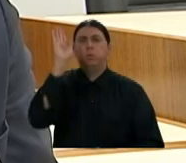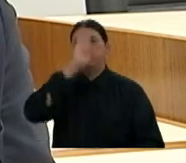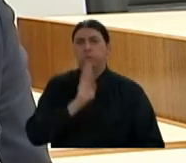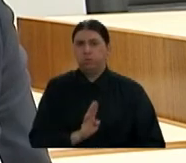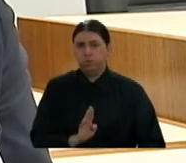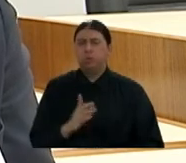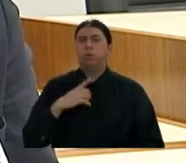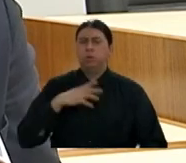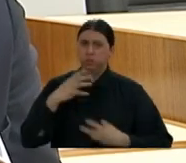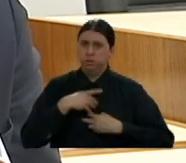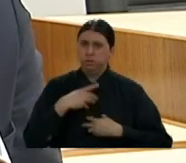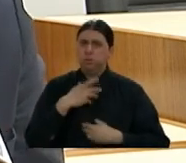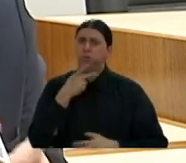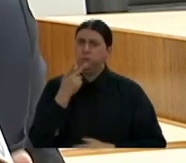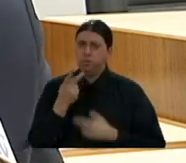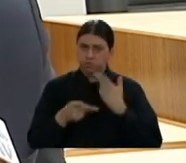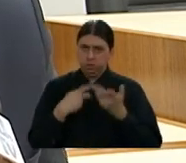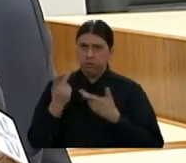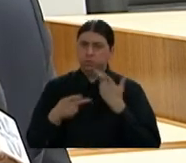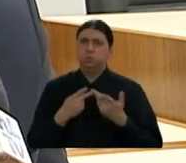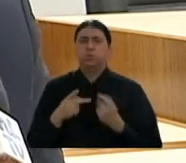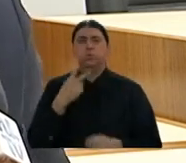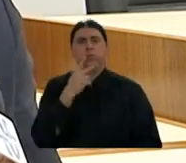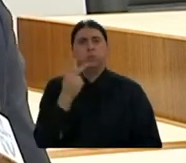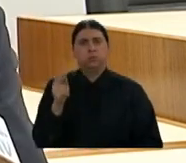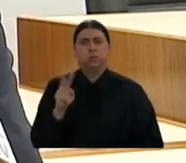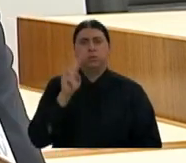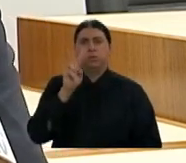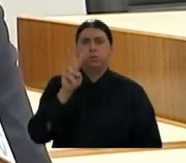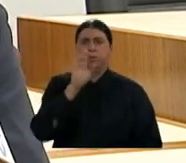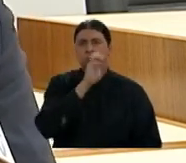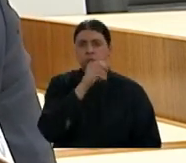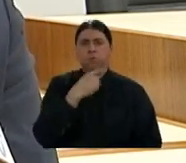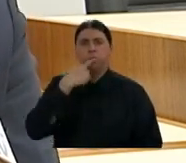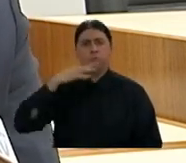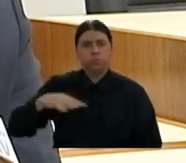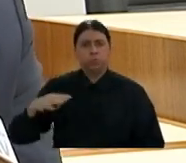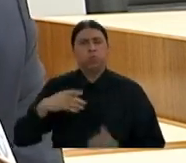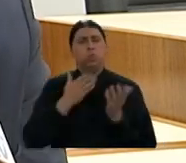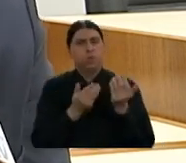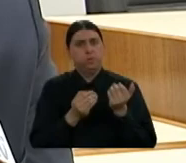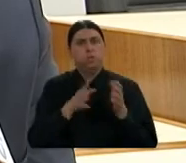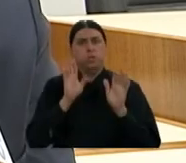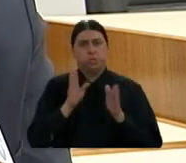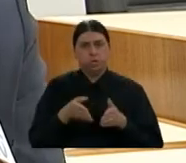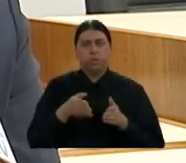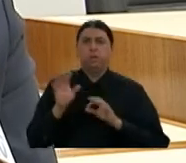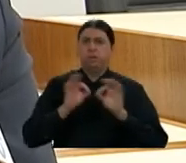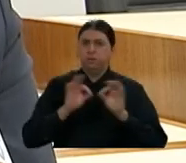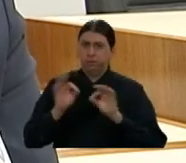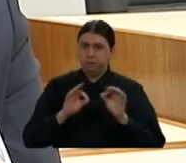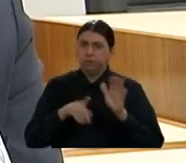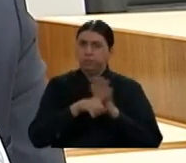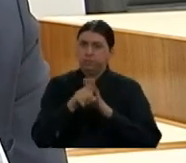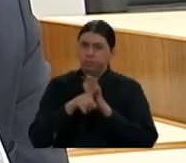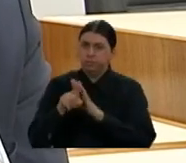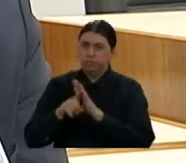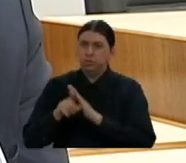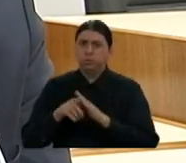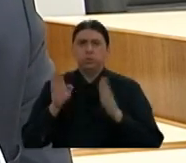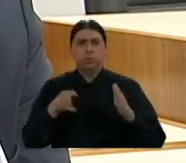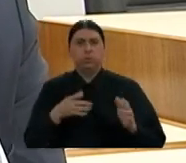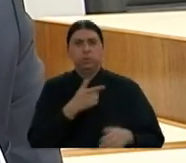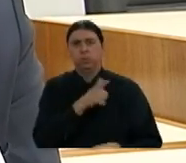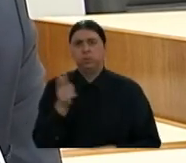de uma situação em que essas 200 crianças e adolescentes já foi feita pesquisa e